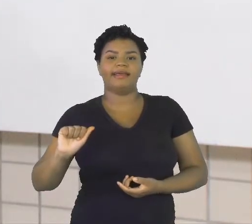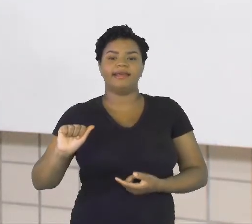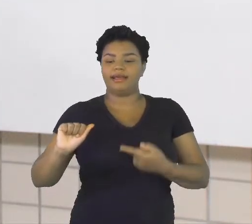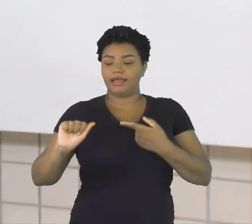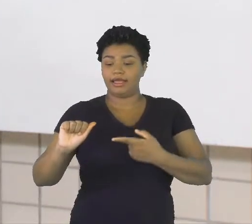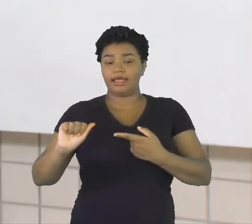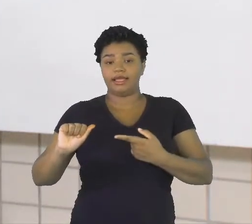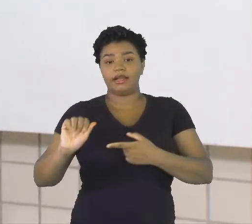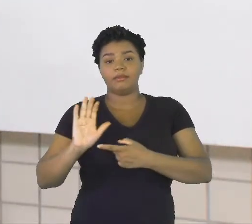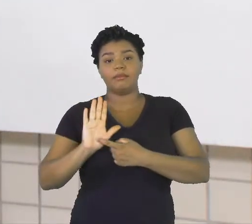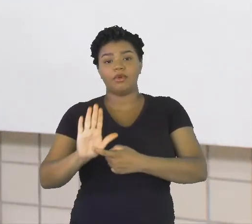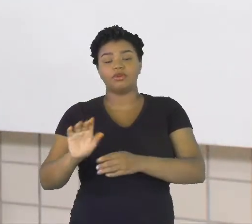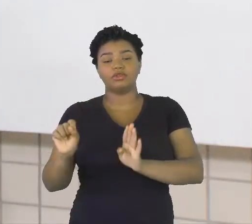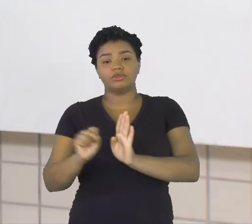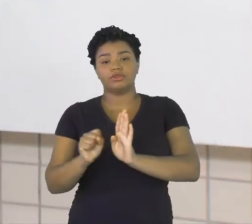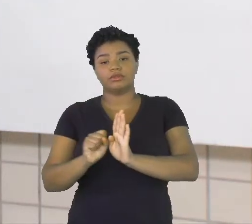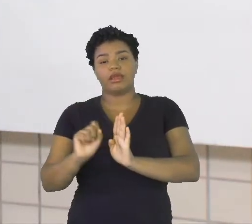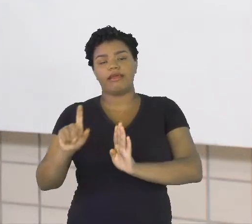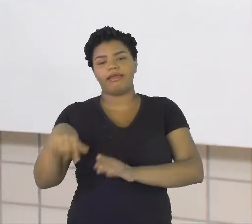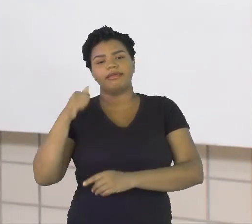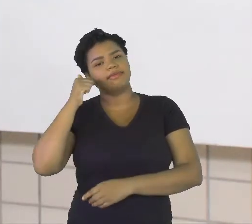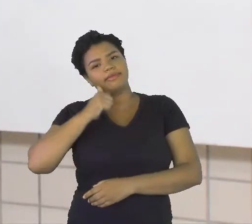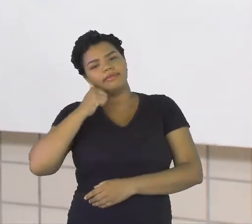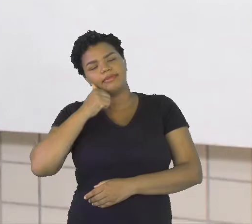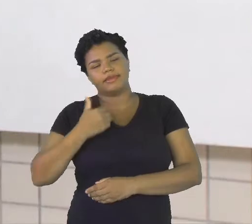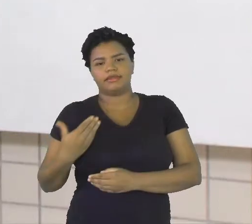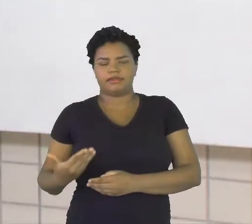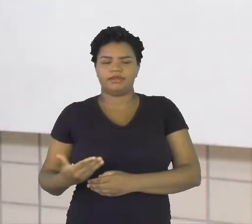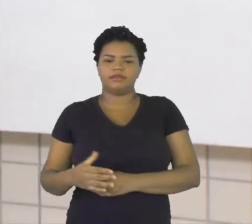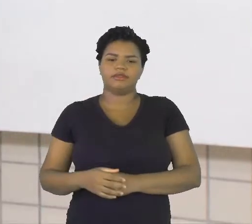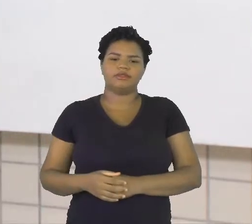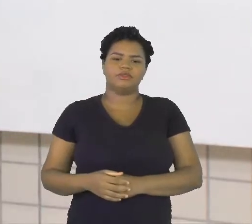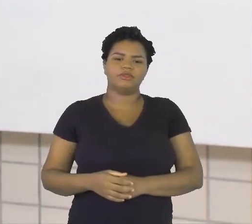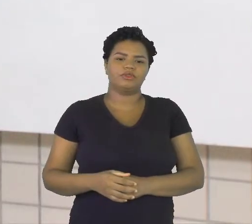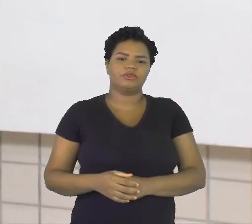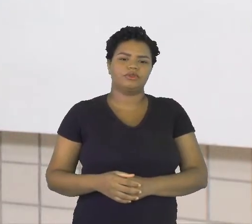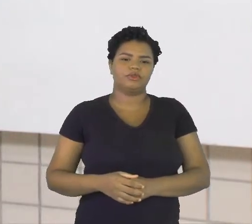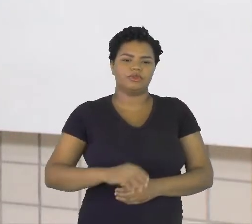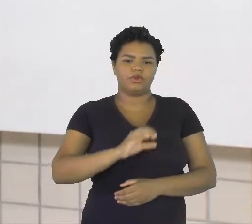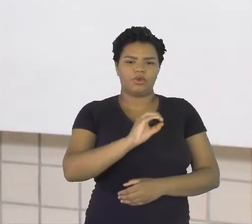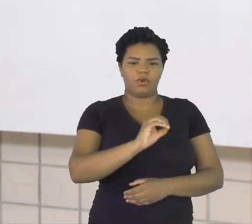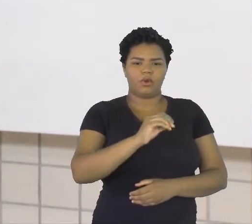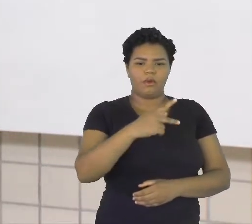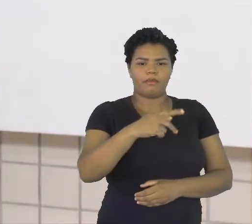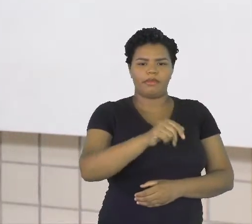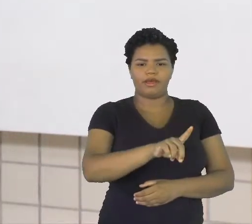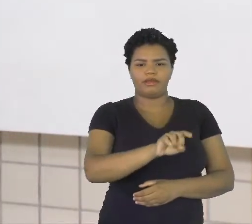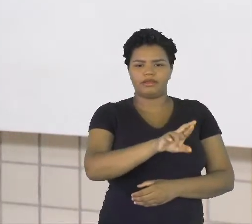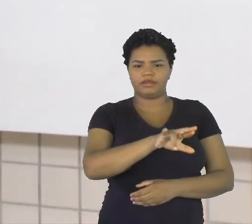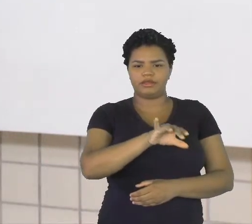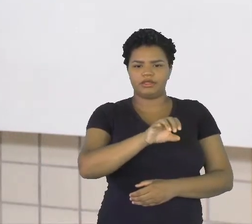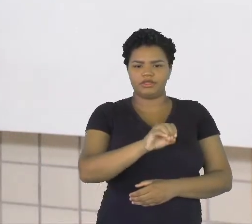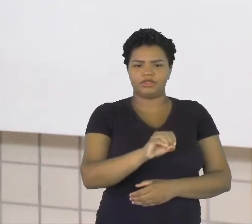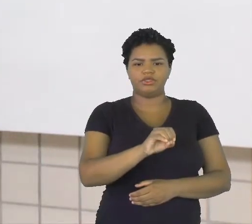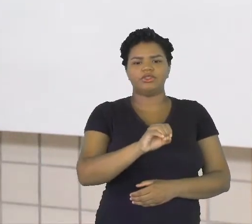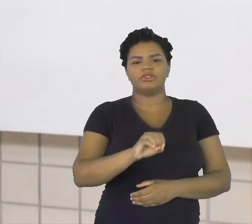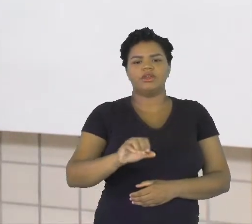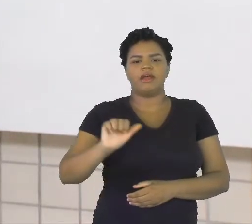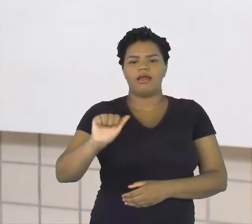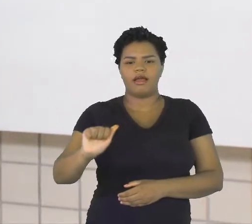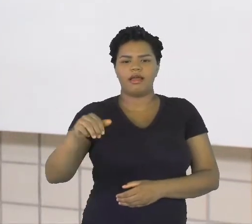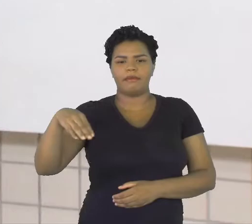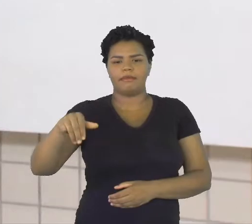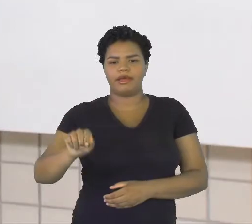mim que o meu substantivo é feminino. Assim como o padrinho, a madrinha, o